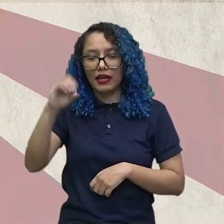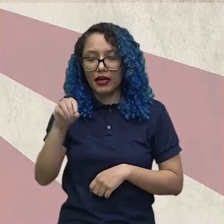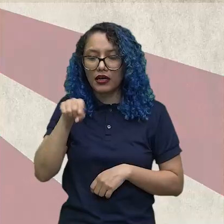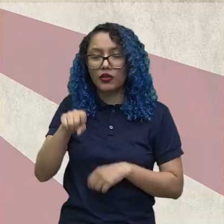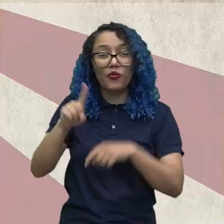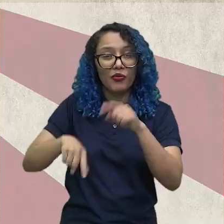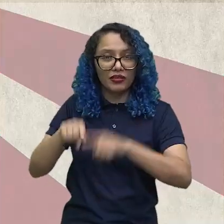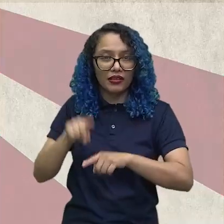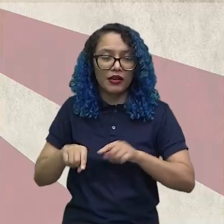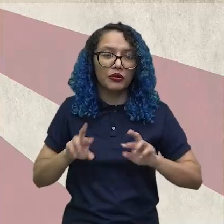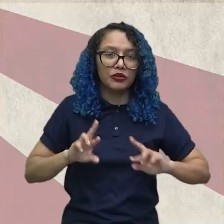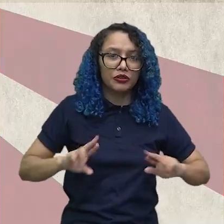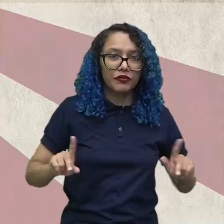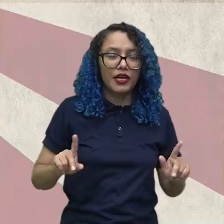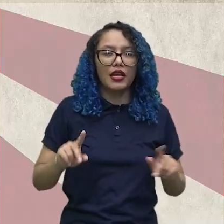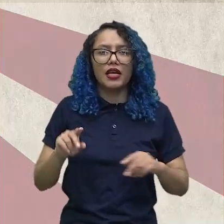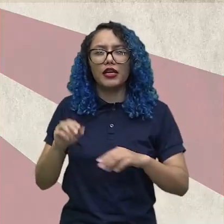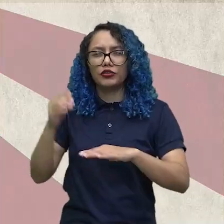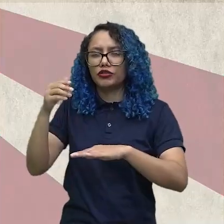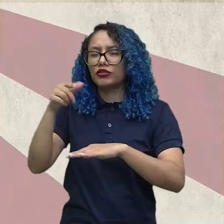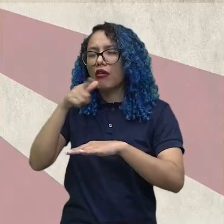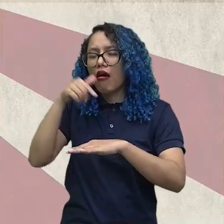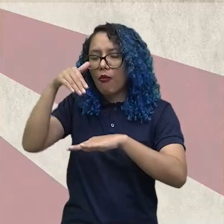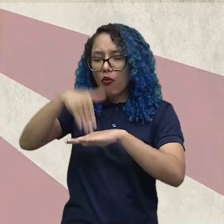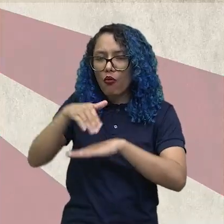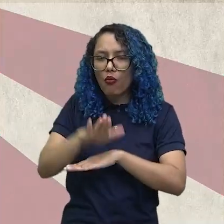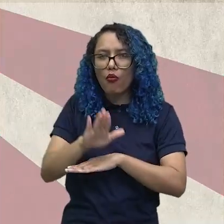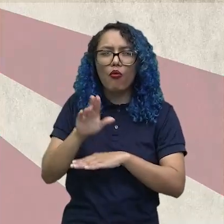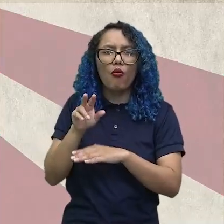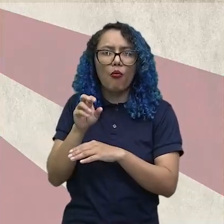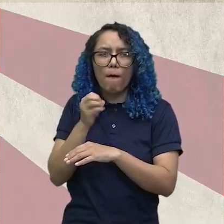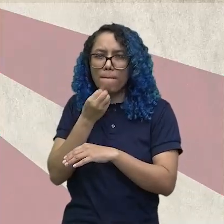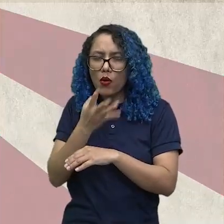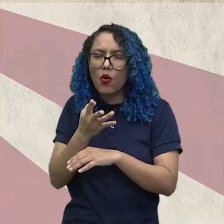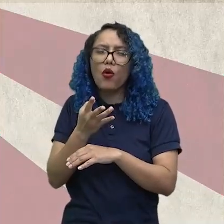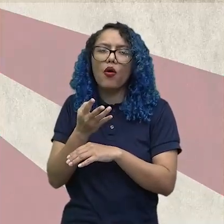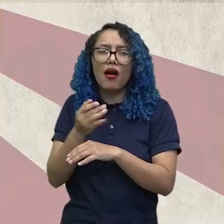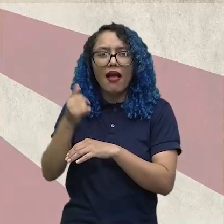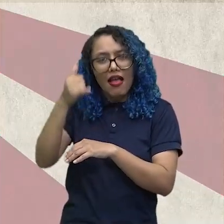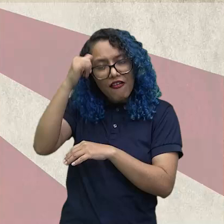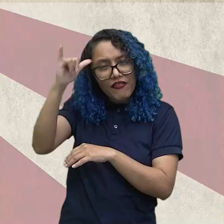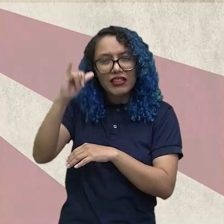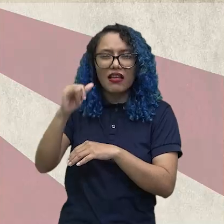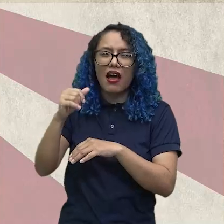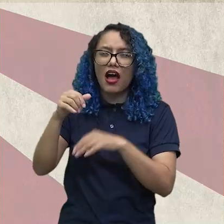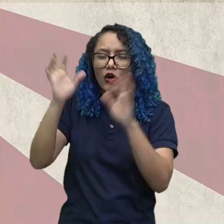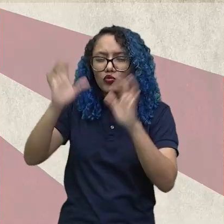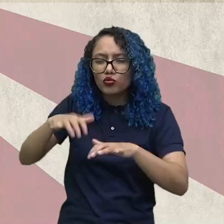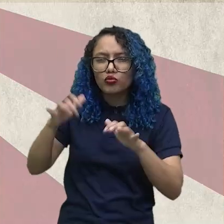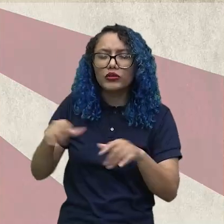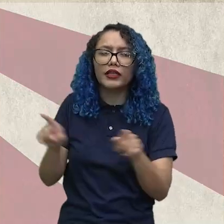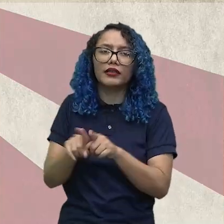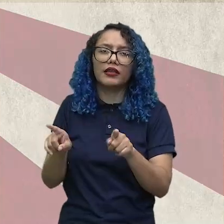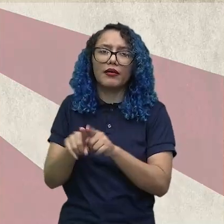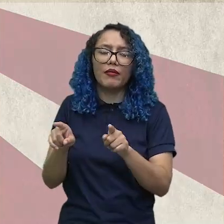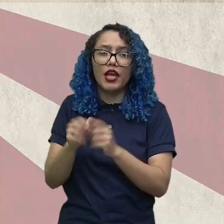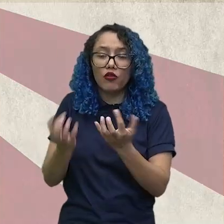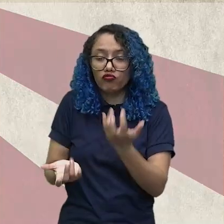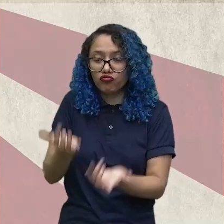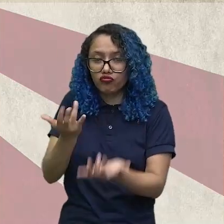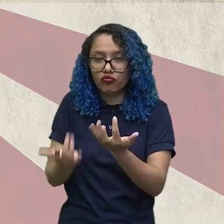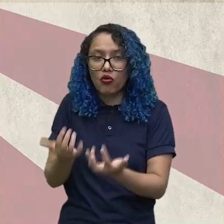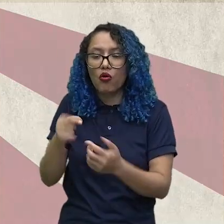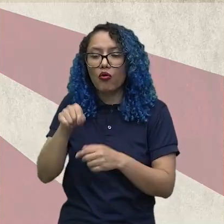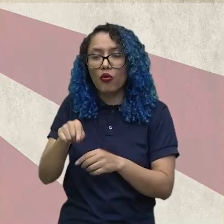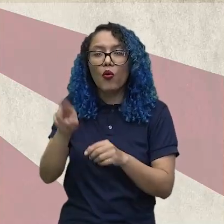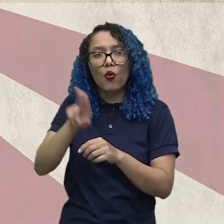tem um material diferente, impermeável, que tem todo um cuidado, tanto para a chuva quanto para o fogo. E tem uma estrutura mais